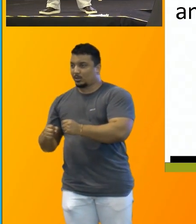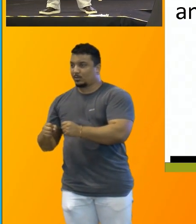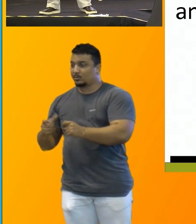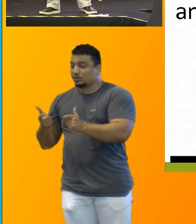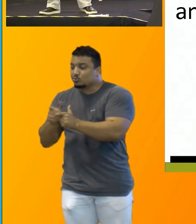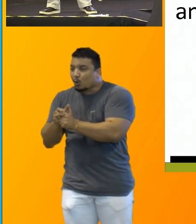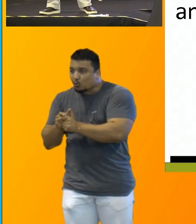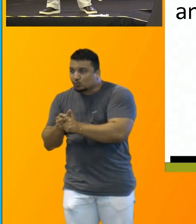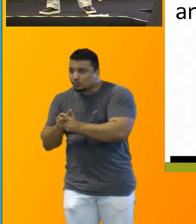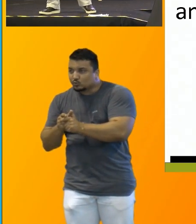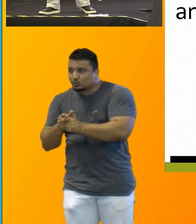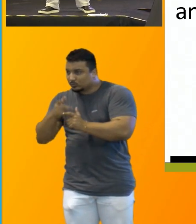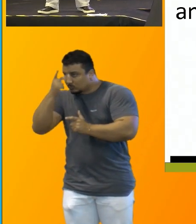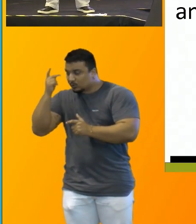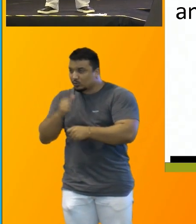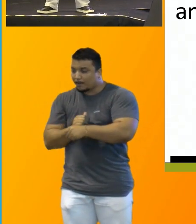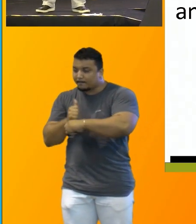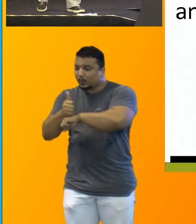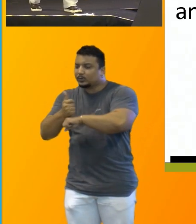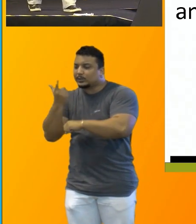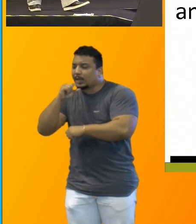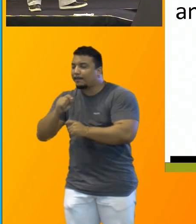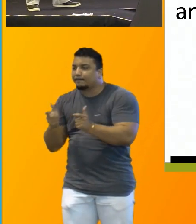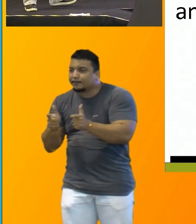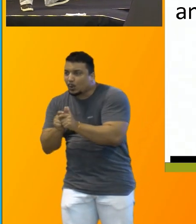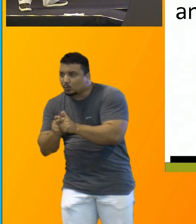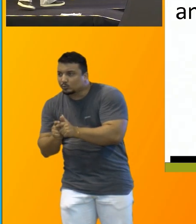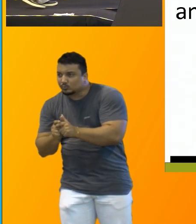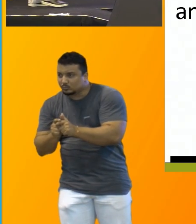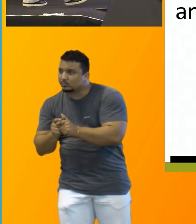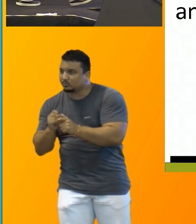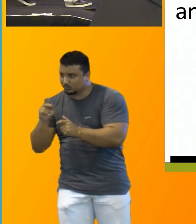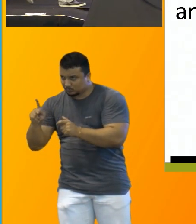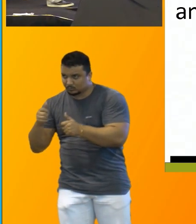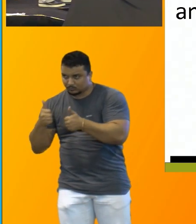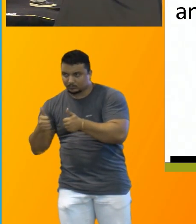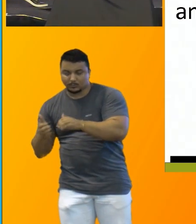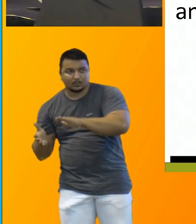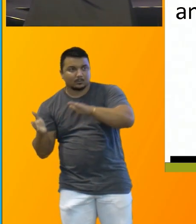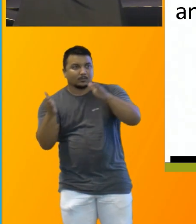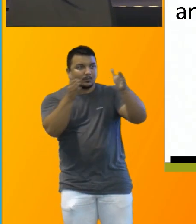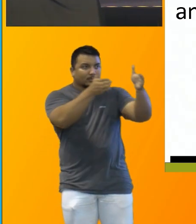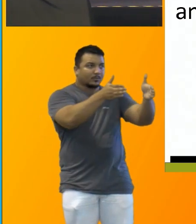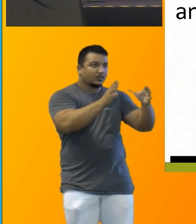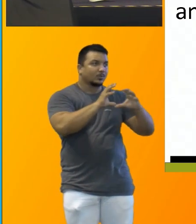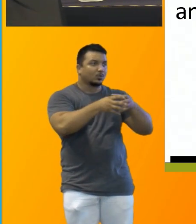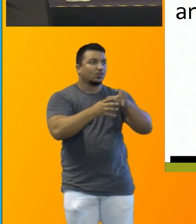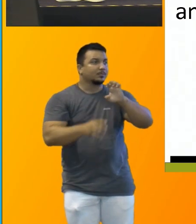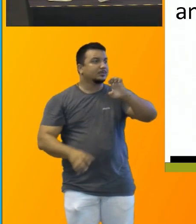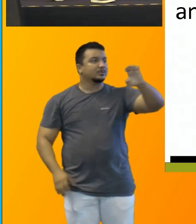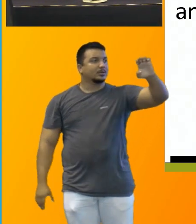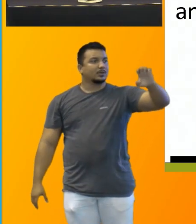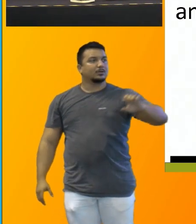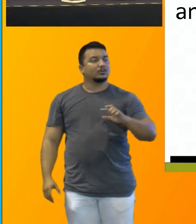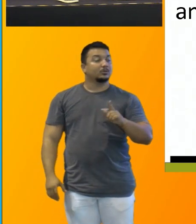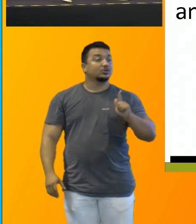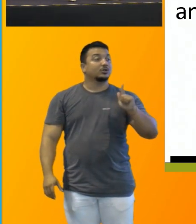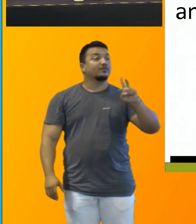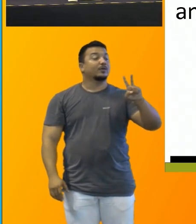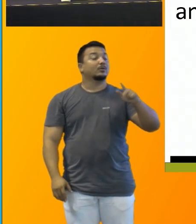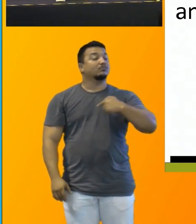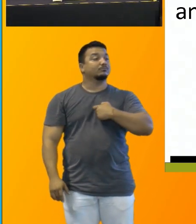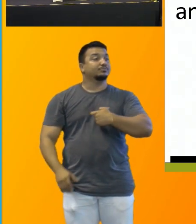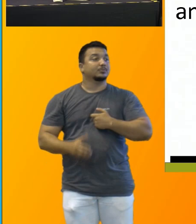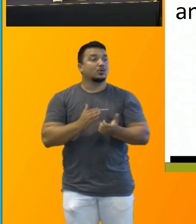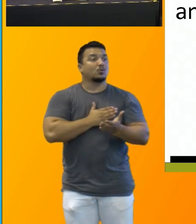nas mãos de poucos. Agora eu vou aqui para o meu lado esquerdo. Quando Vargas chega ao poder, ele inaugura uma